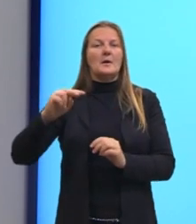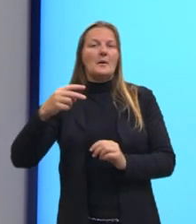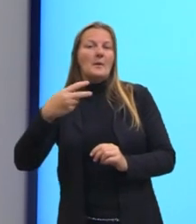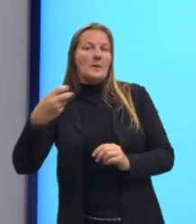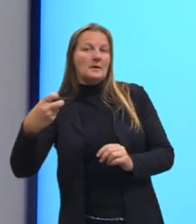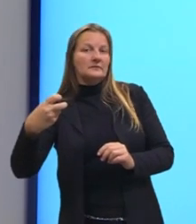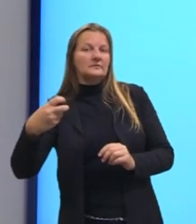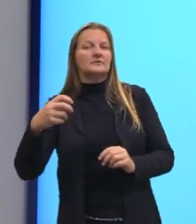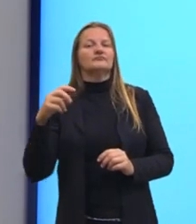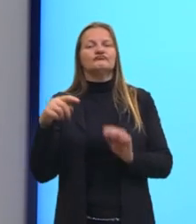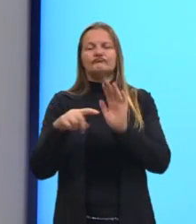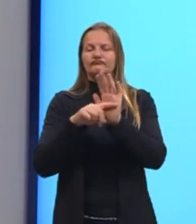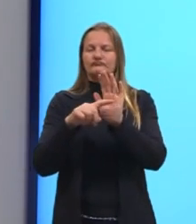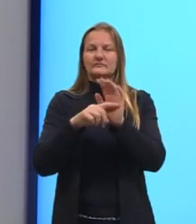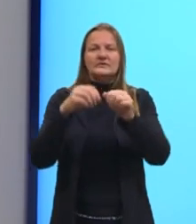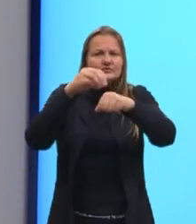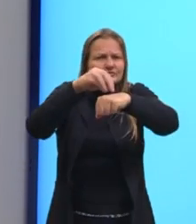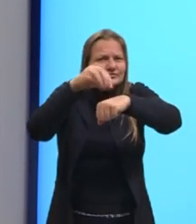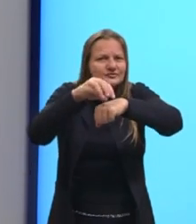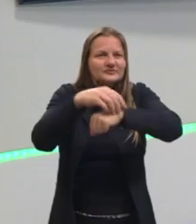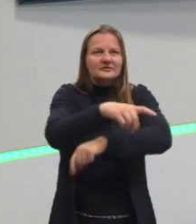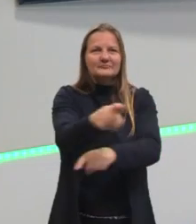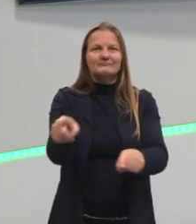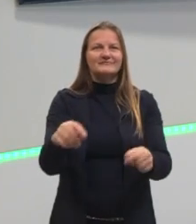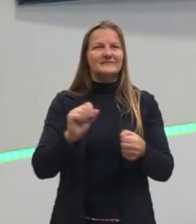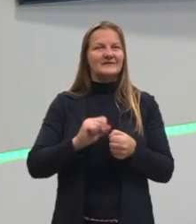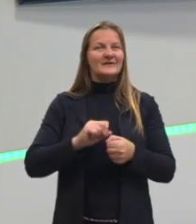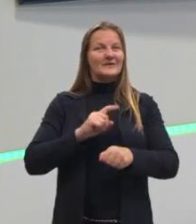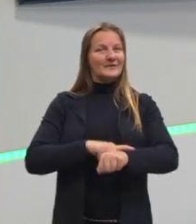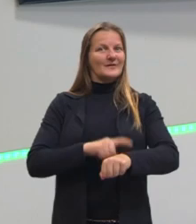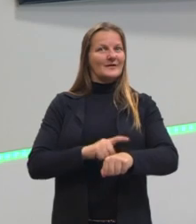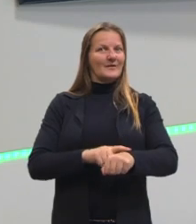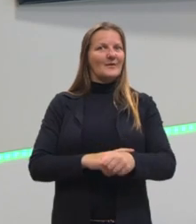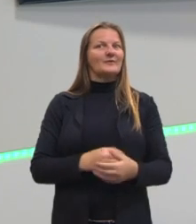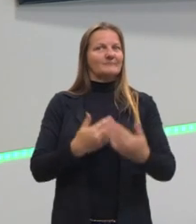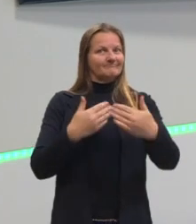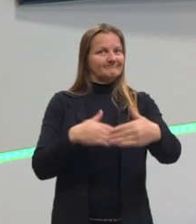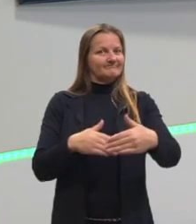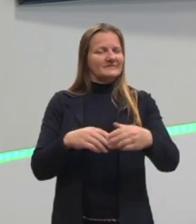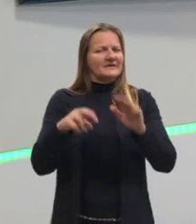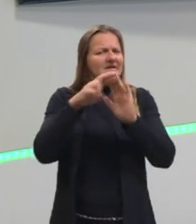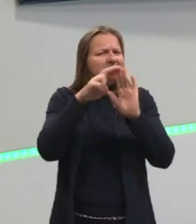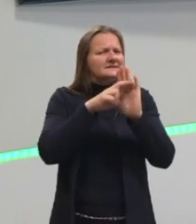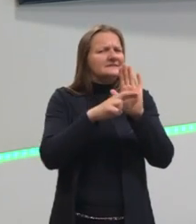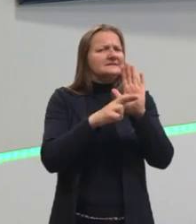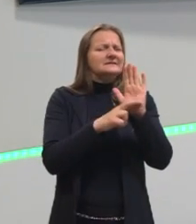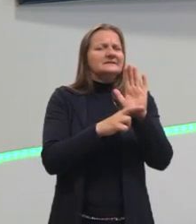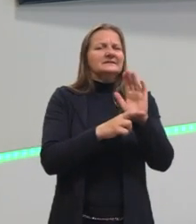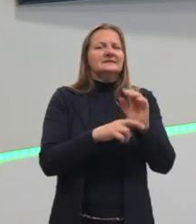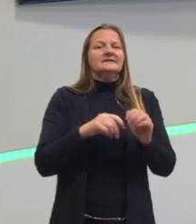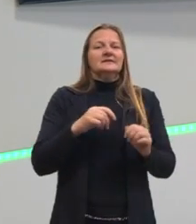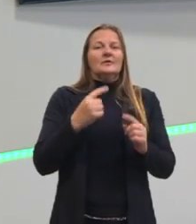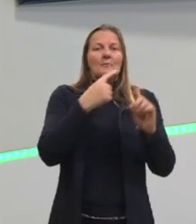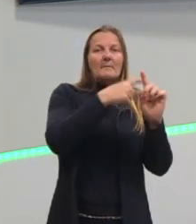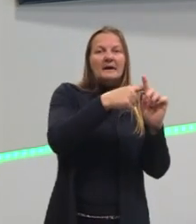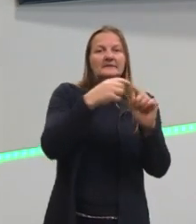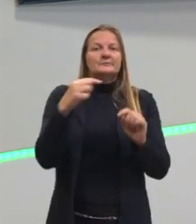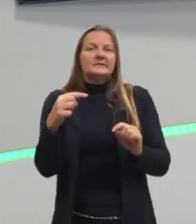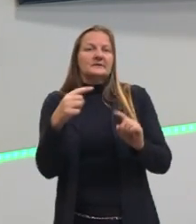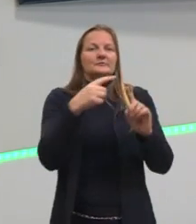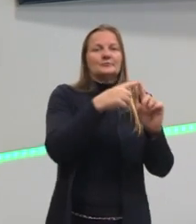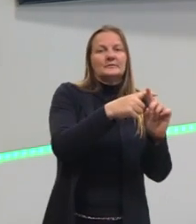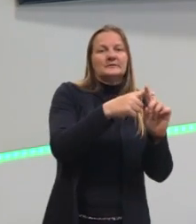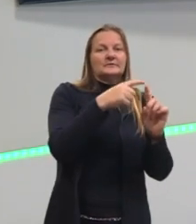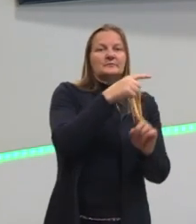negativa são algumas dicas para ajudar vocês aí principalmente quando a gente estuda aquelas regrinhas de sinais né quando a gente